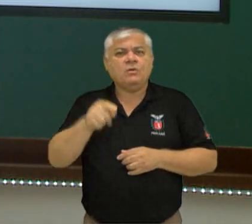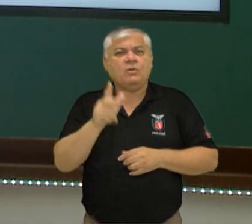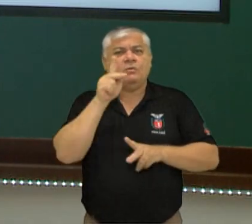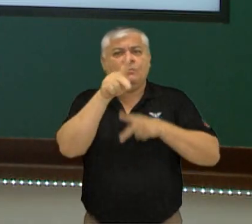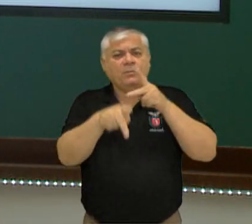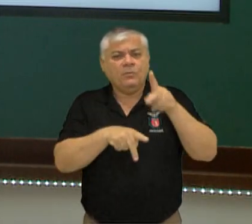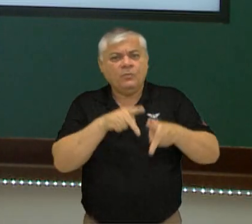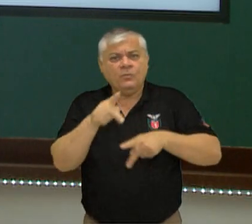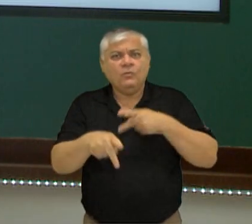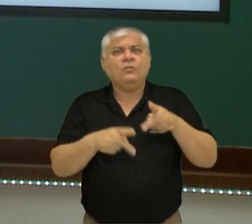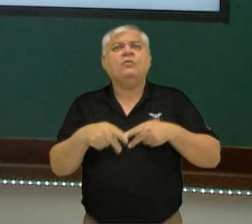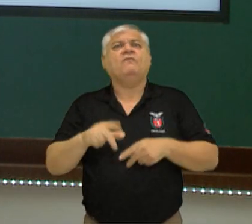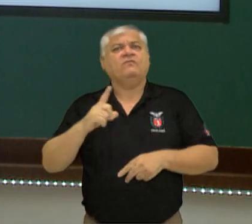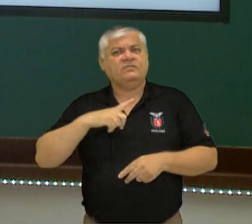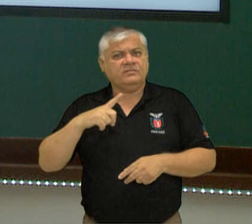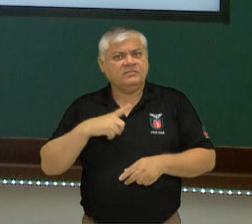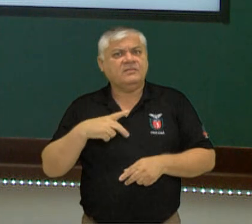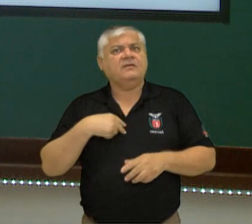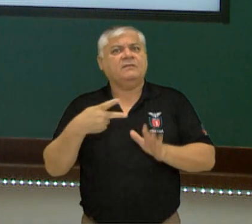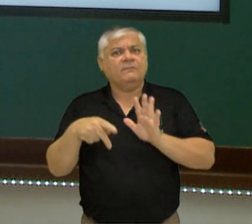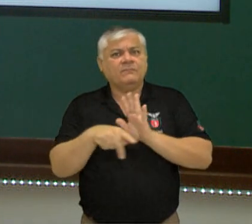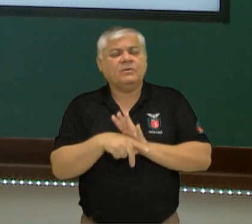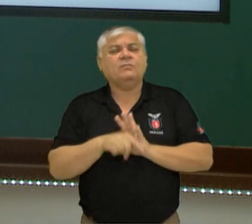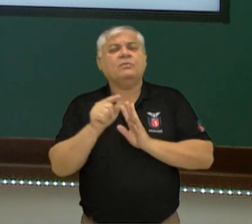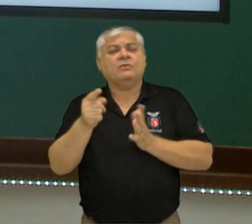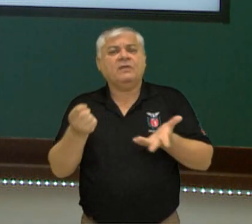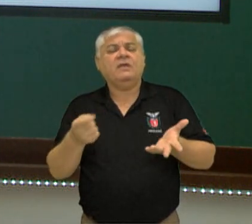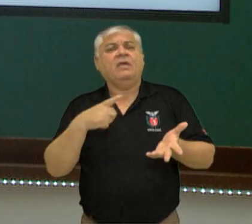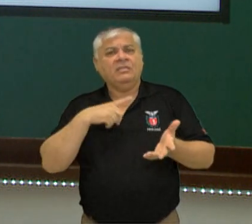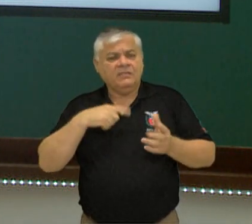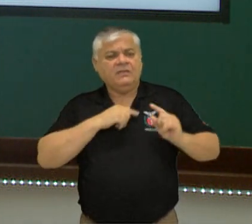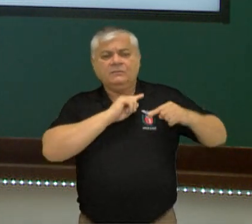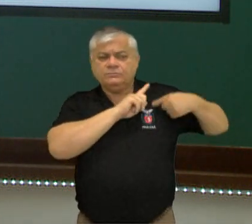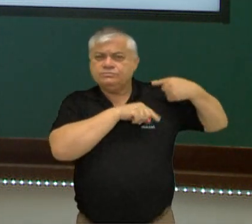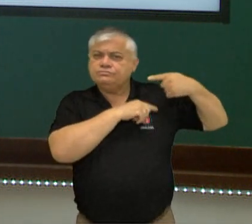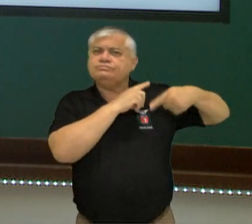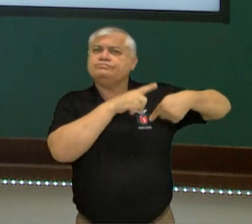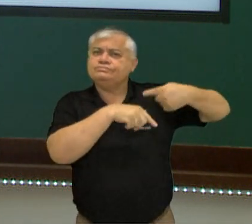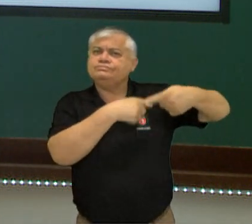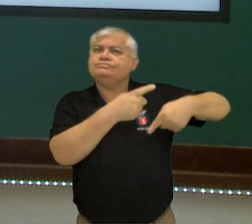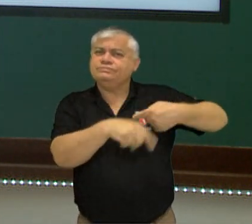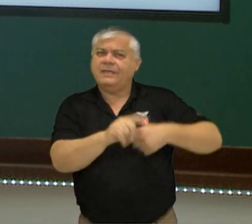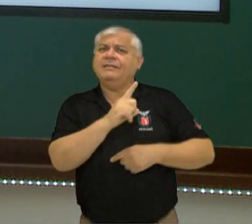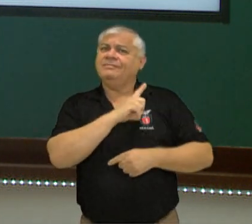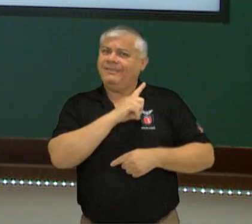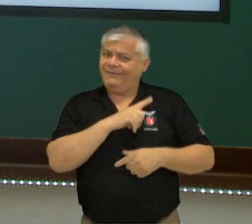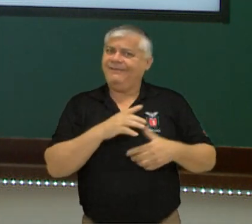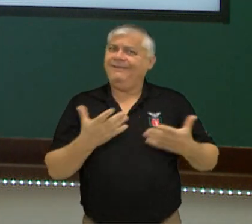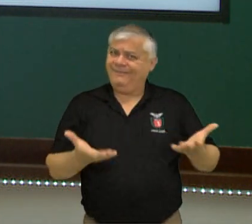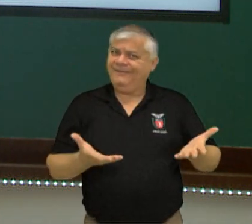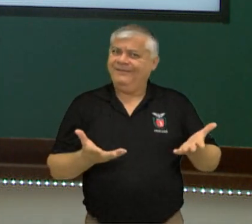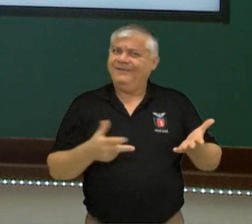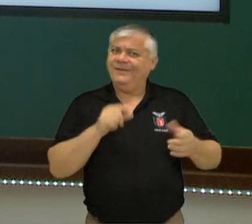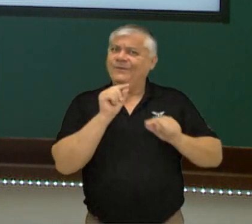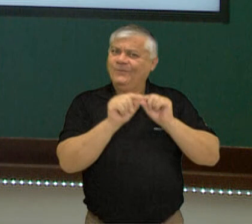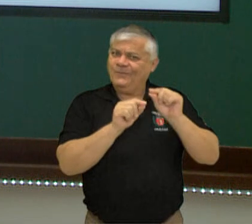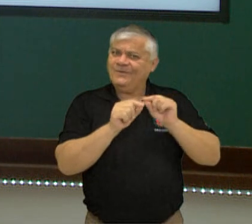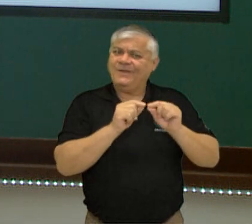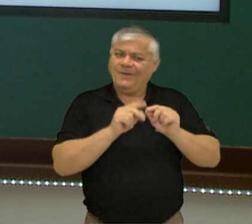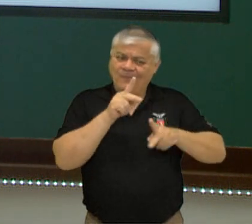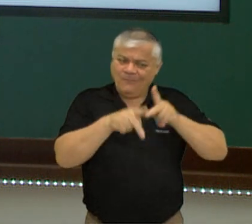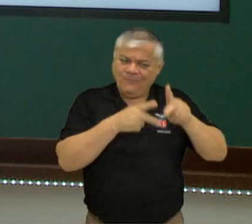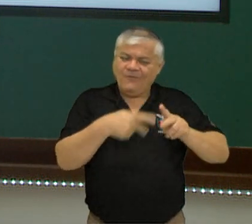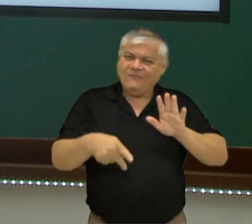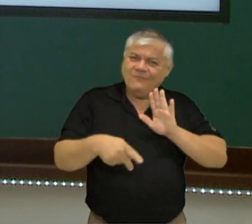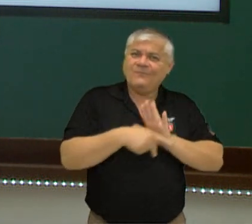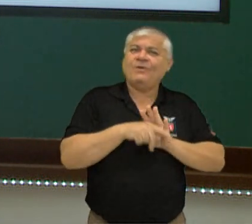que têm na população nativa a sua ancestralidade, né? A gente sabe que uma das matrizes de formação do povo